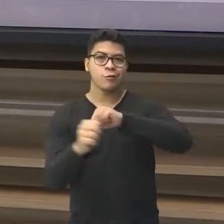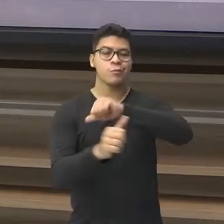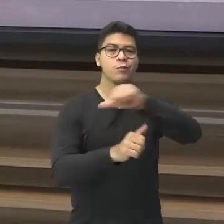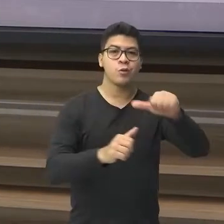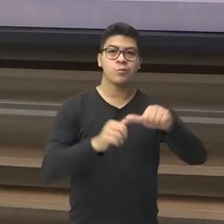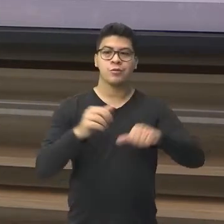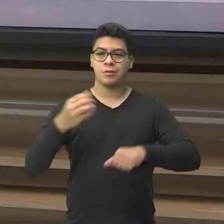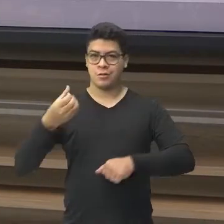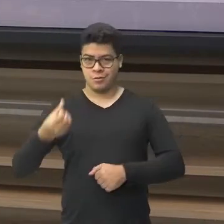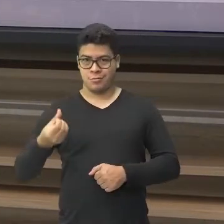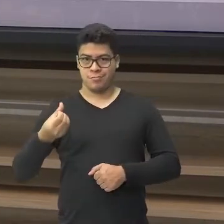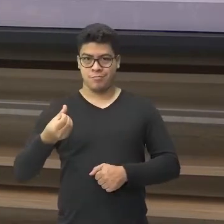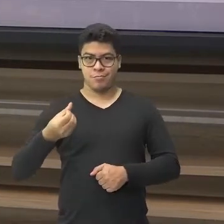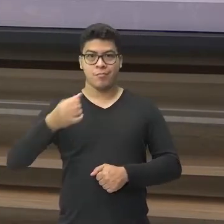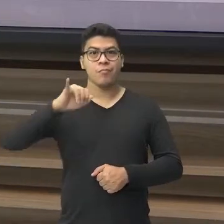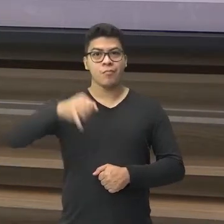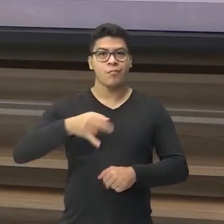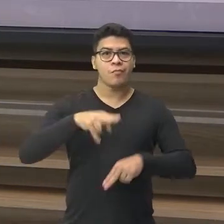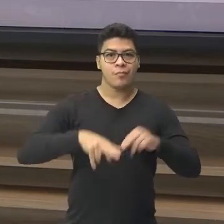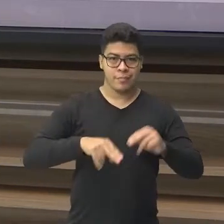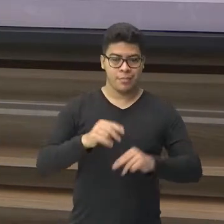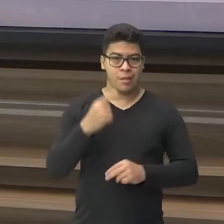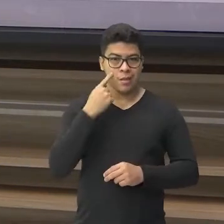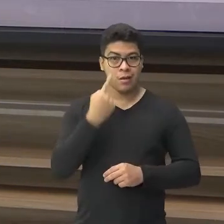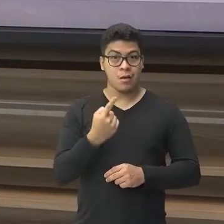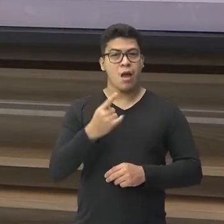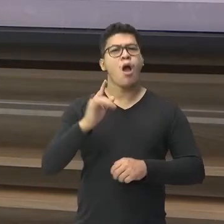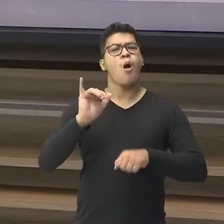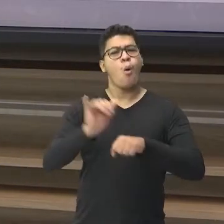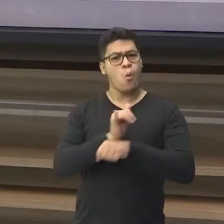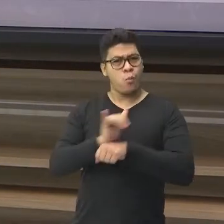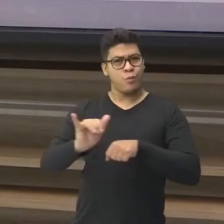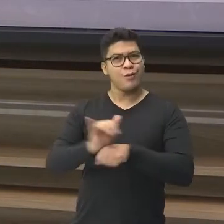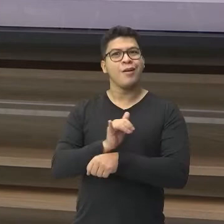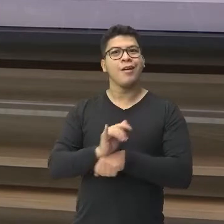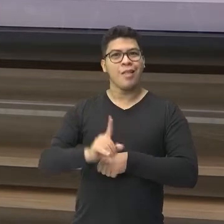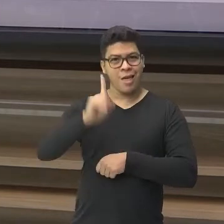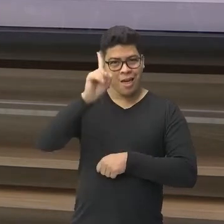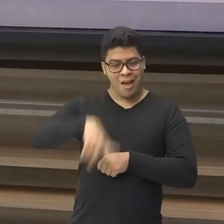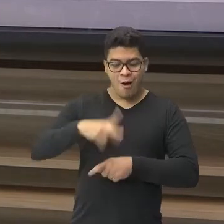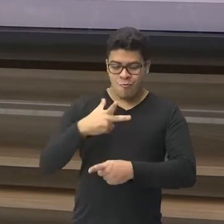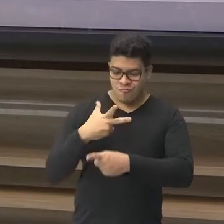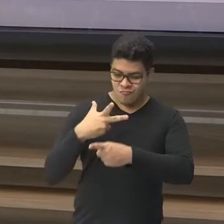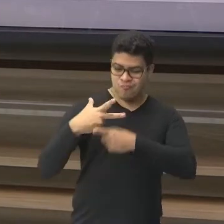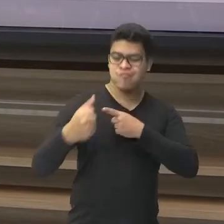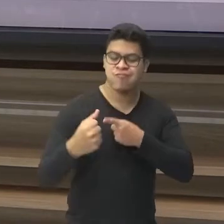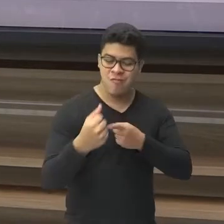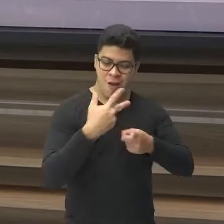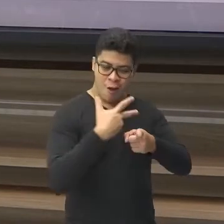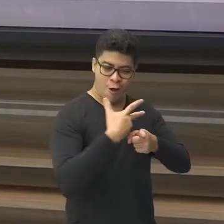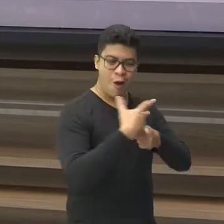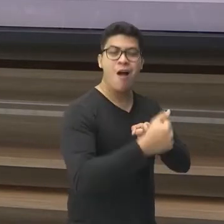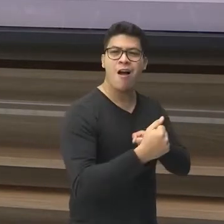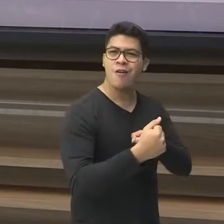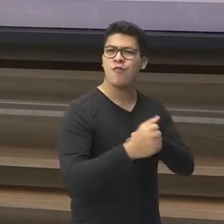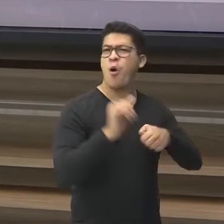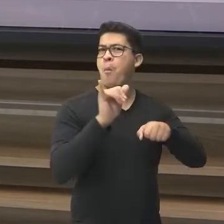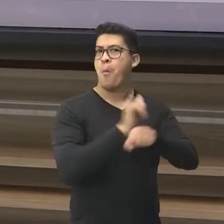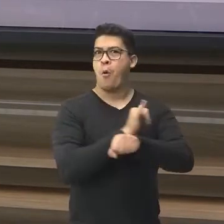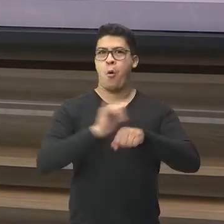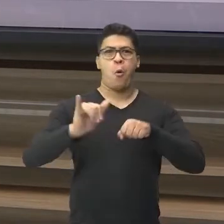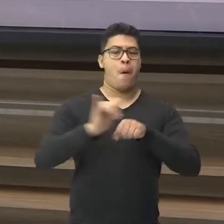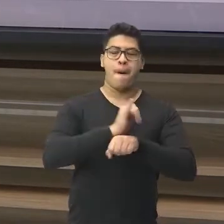é que a gente sabe que essa estratégia foi vencedora, foi uma das estratégias assim